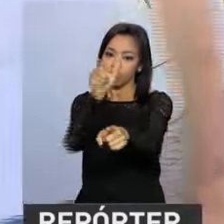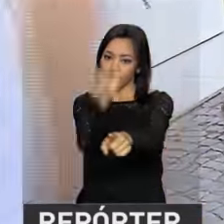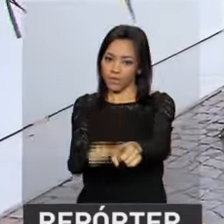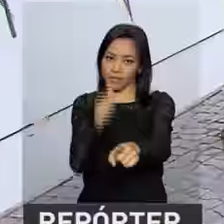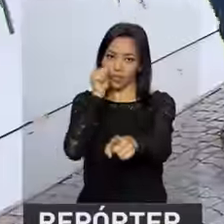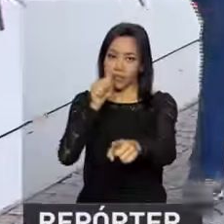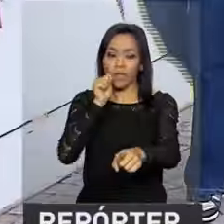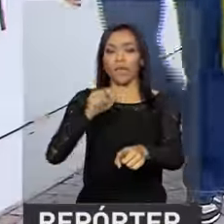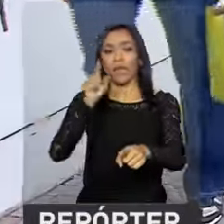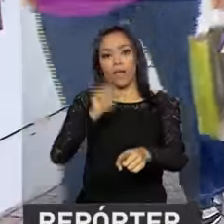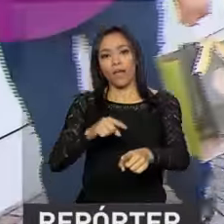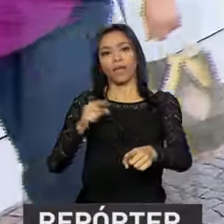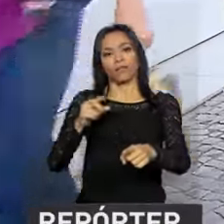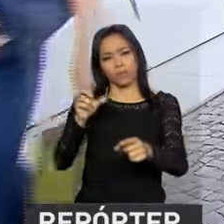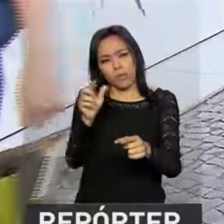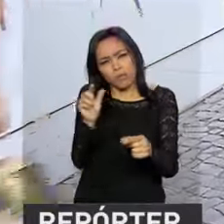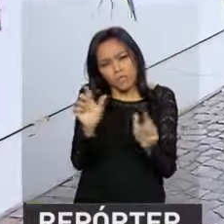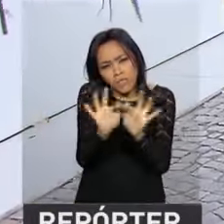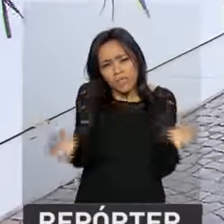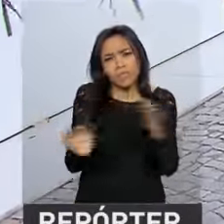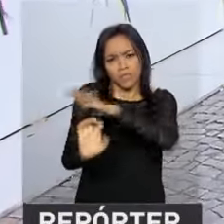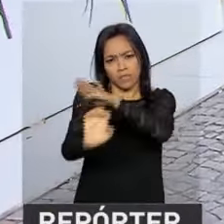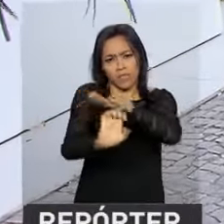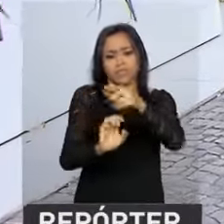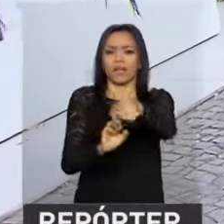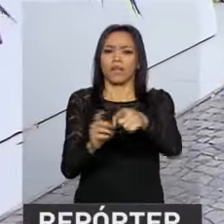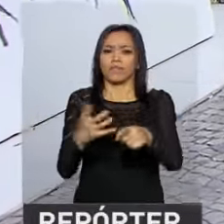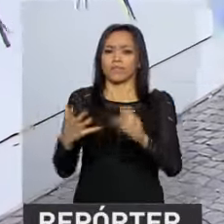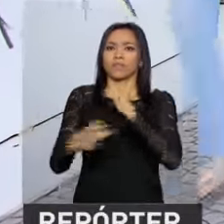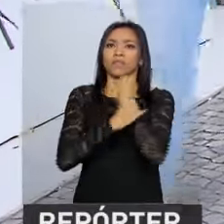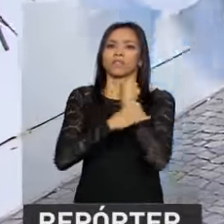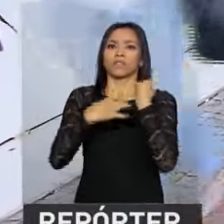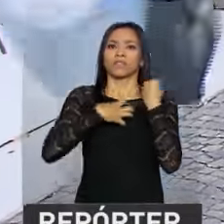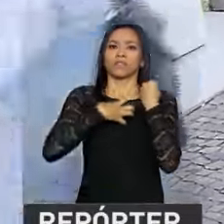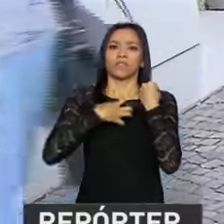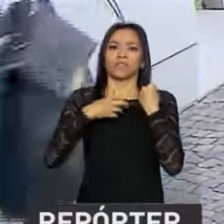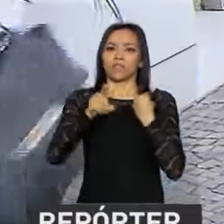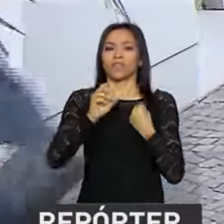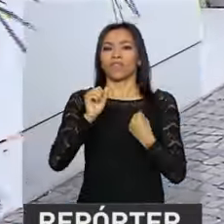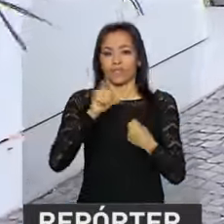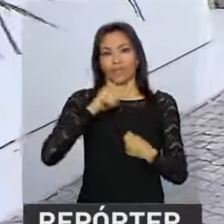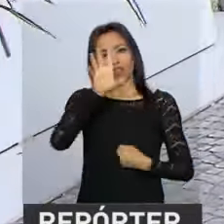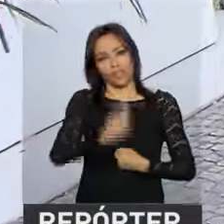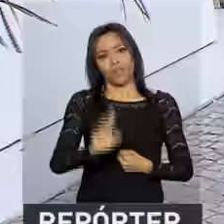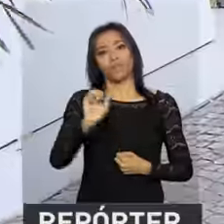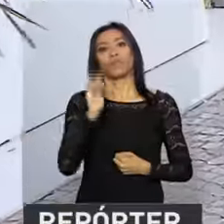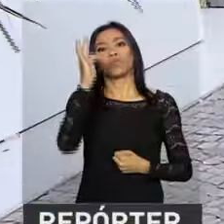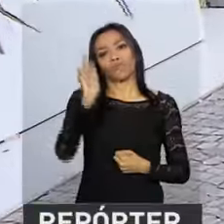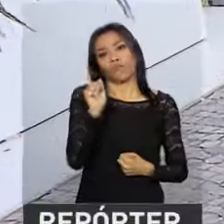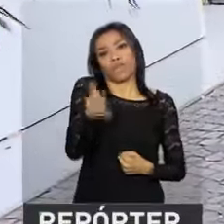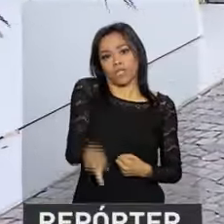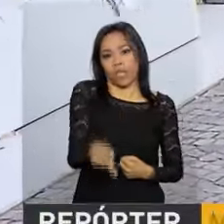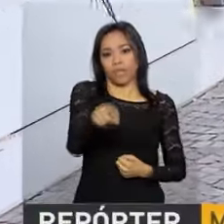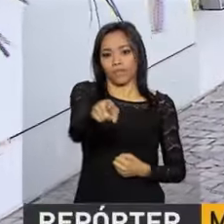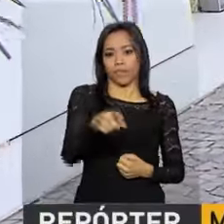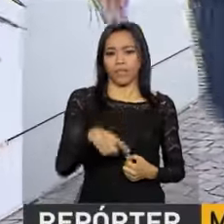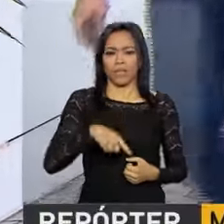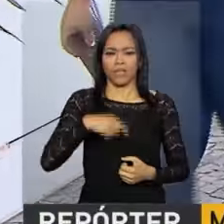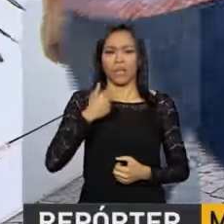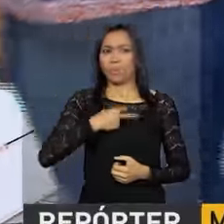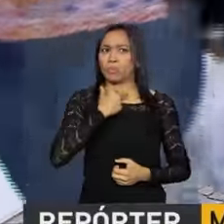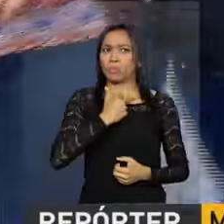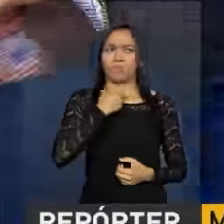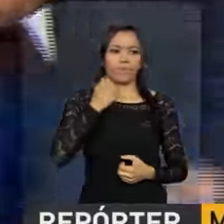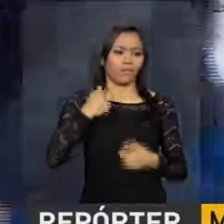microempreendedora e se sente mais segura por saber que terá direito ao benefício quando se aposentar mais tarde quando eu não puder mais trabalhar